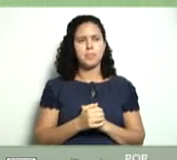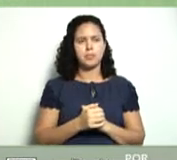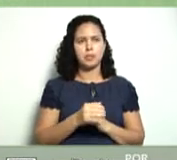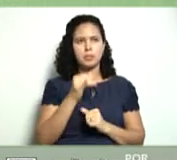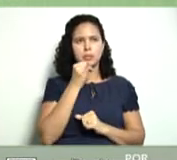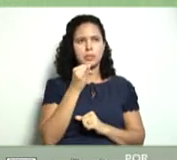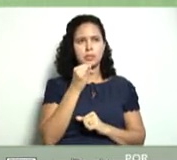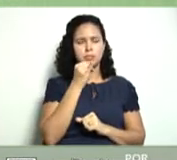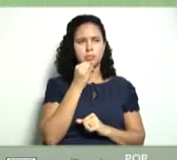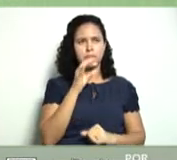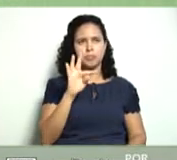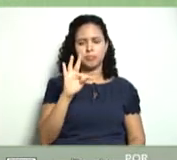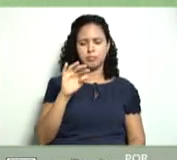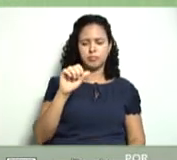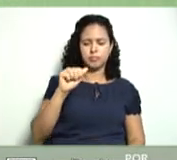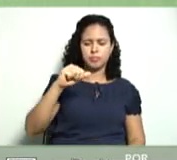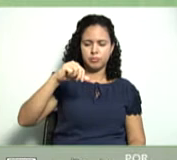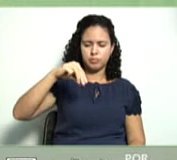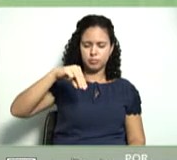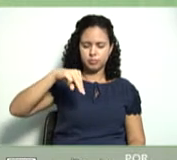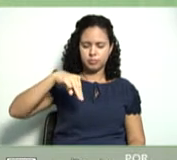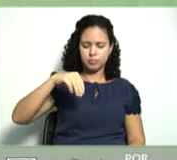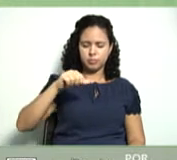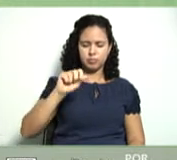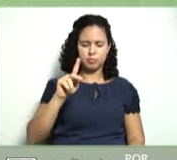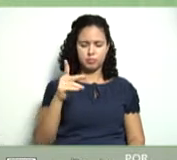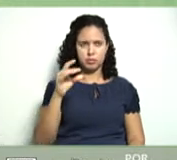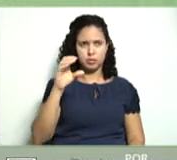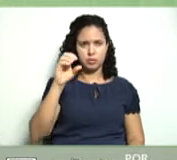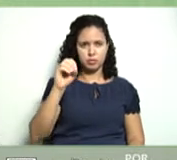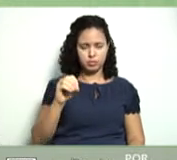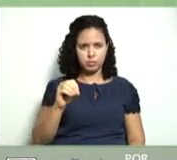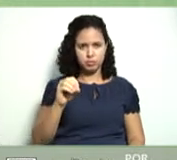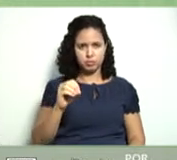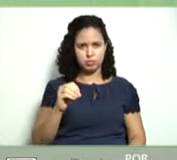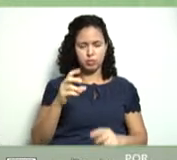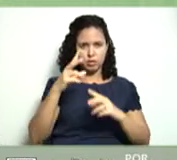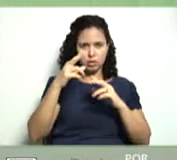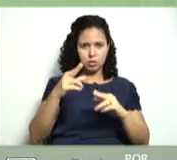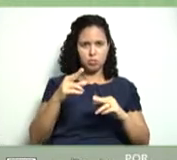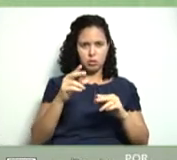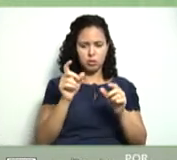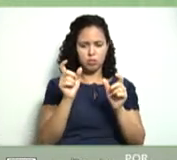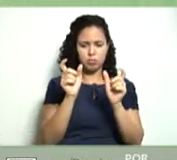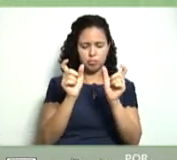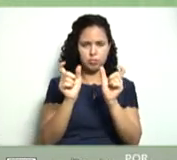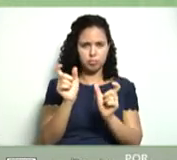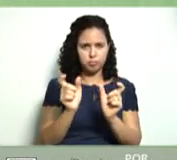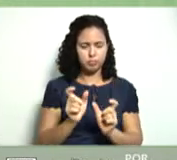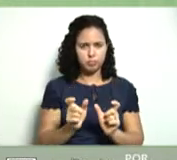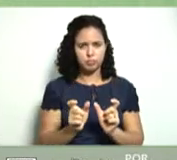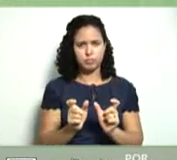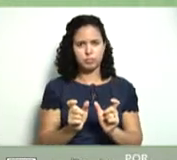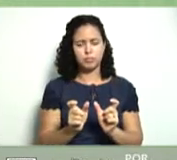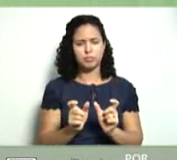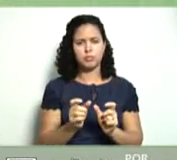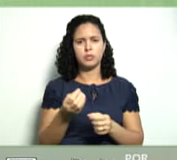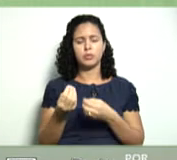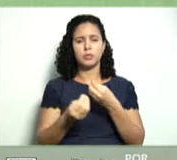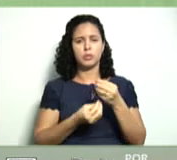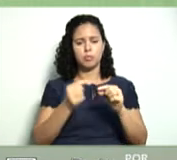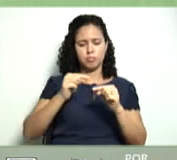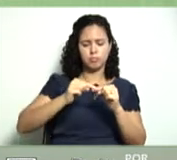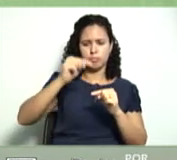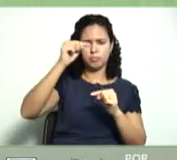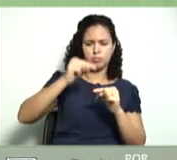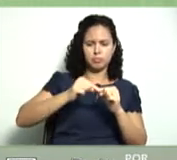declaração a gente tem que deixar o mesmo tamanho do texto de baixo esse espaçamento aqui ó seria o mesmo ou